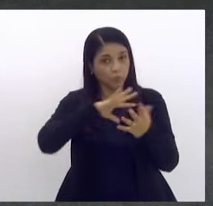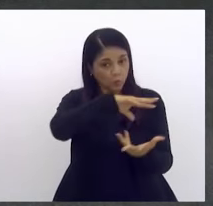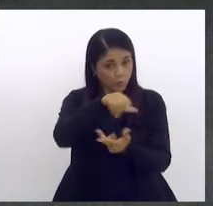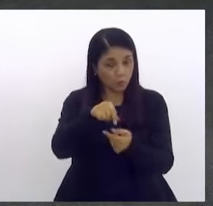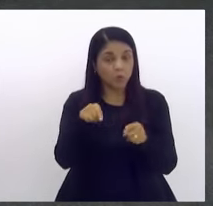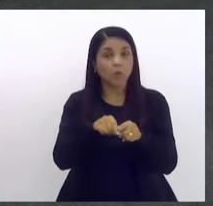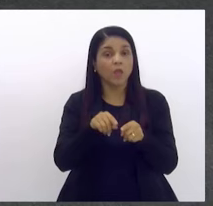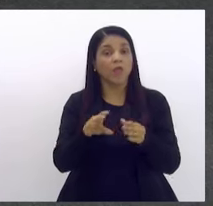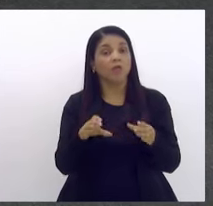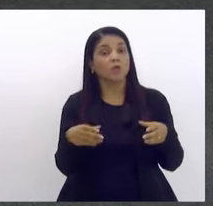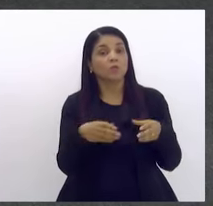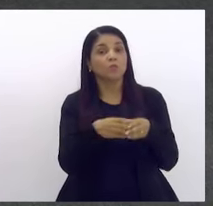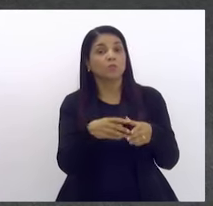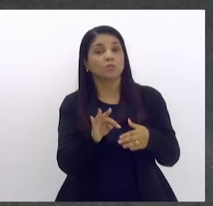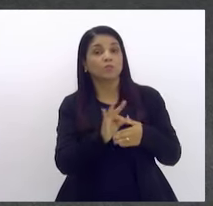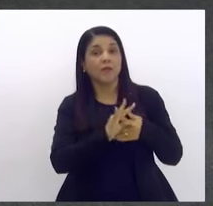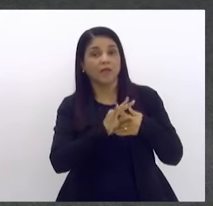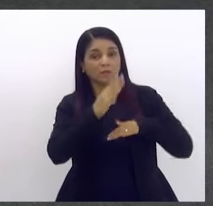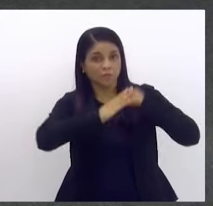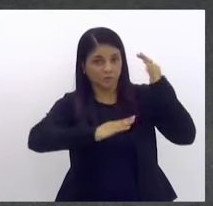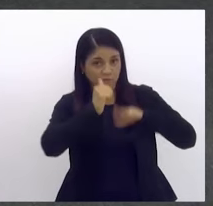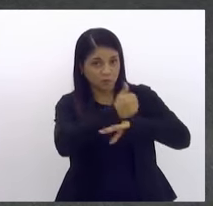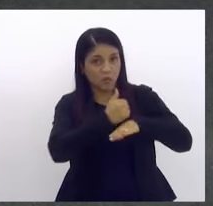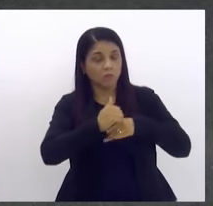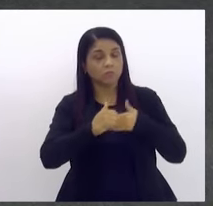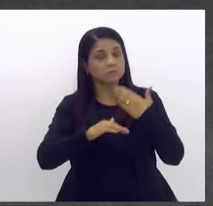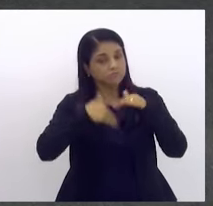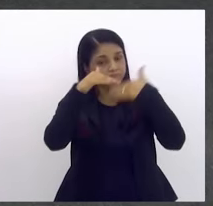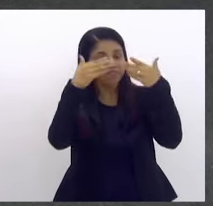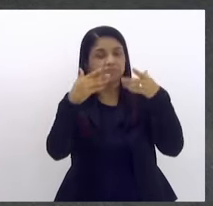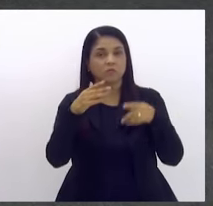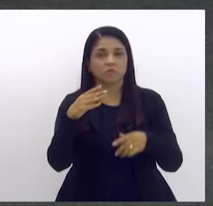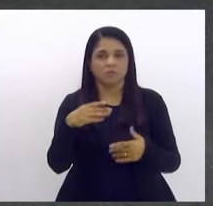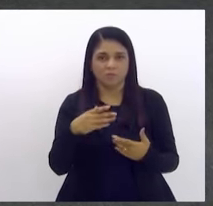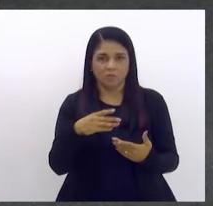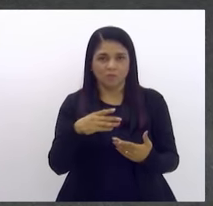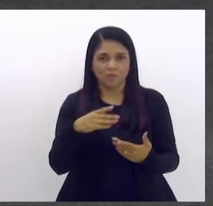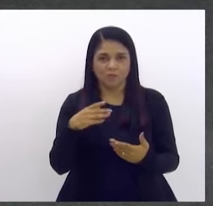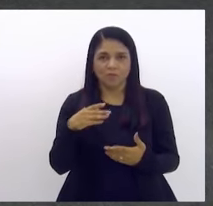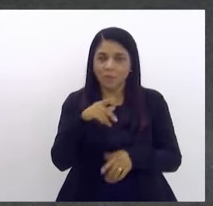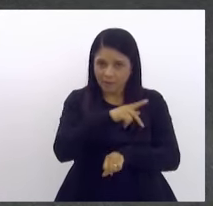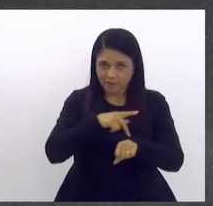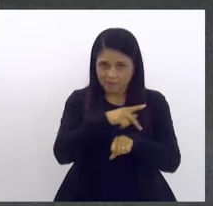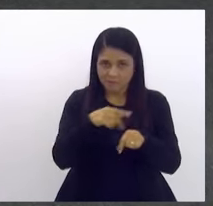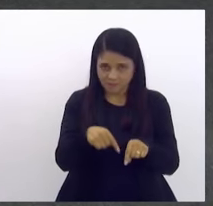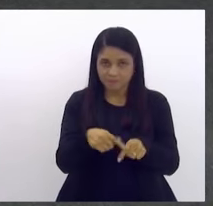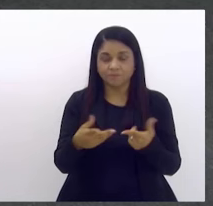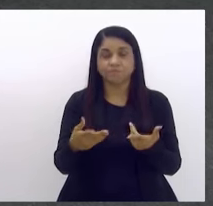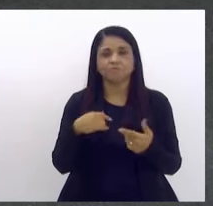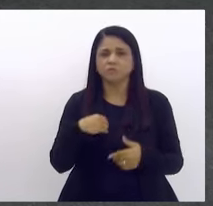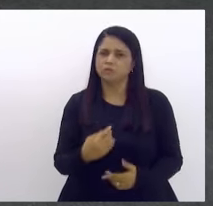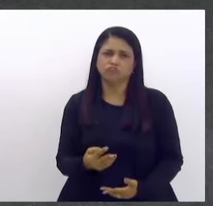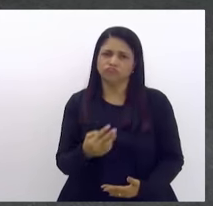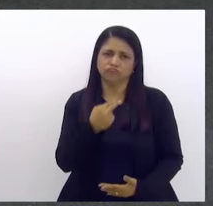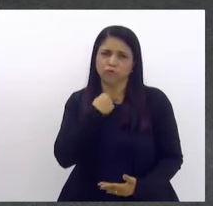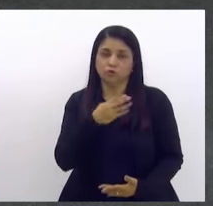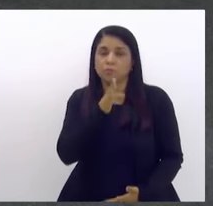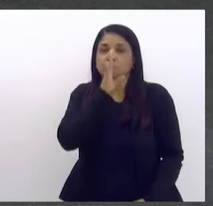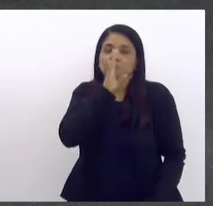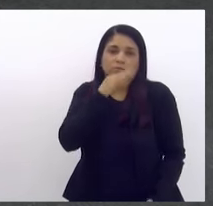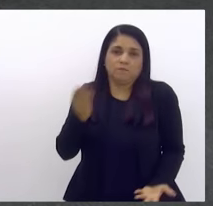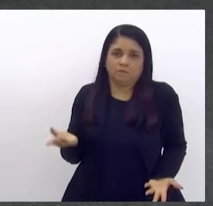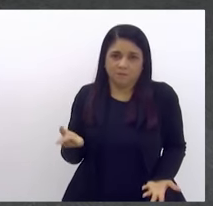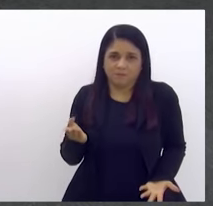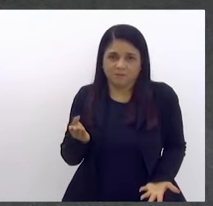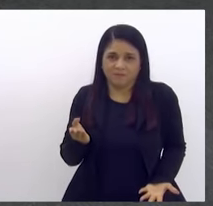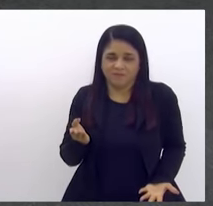Senhora presidente, vou fazer um pequeno pela ordem. Eu não poderia deixar de mencionar e me silenciar diante do fato que